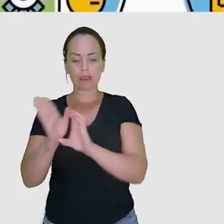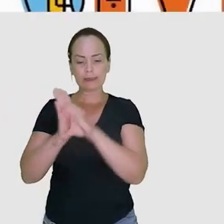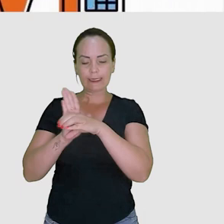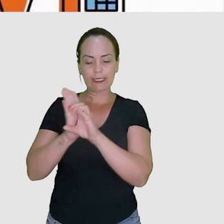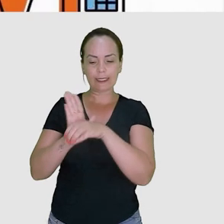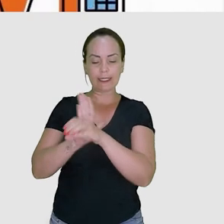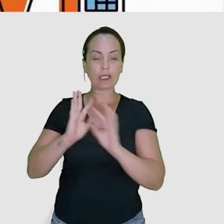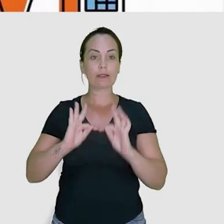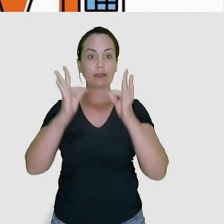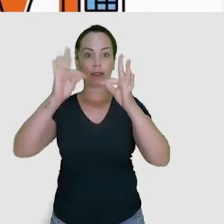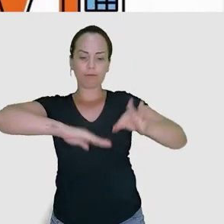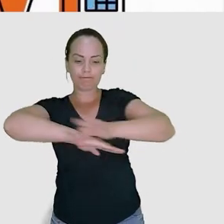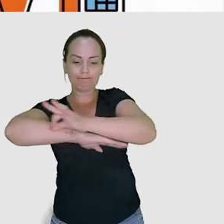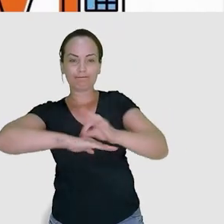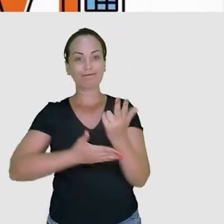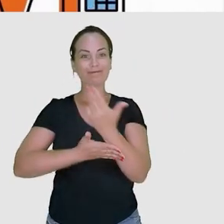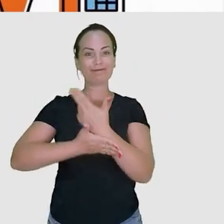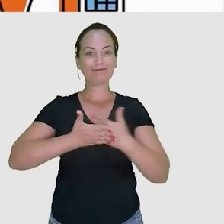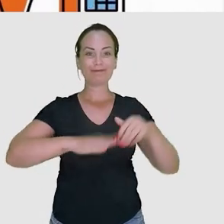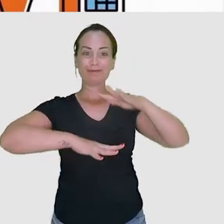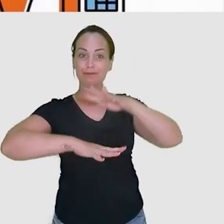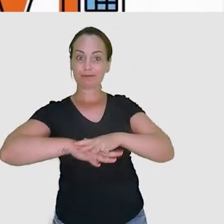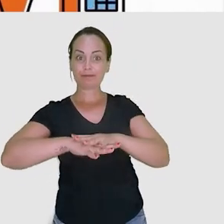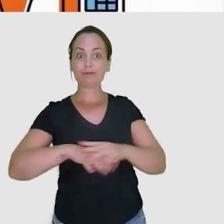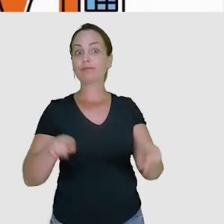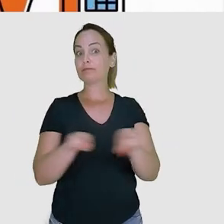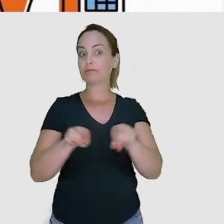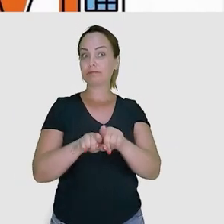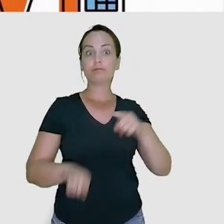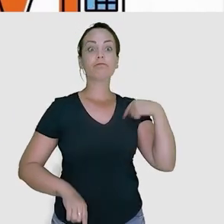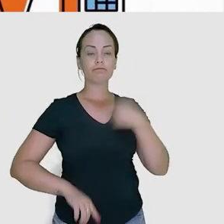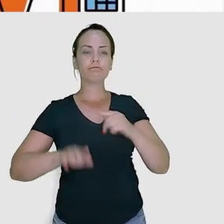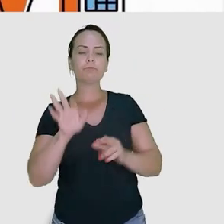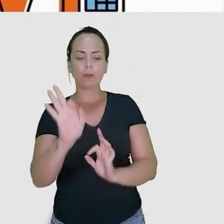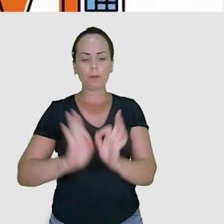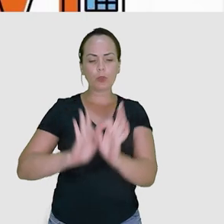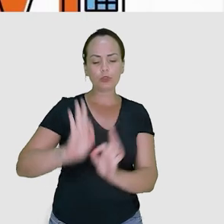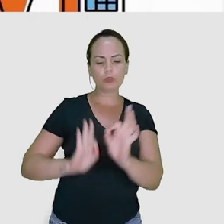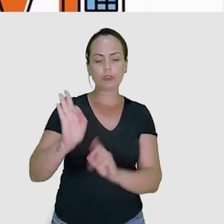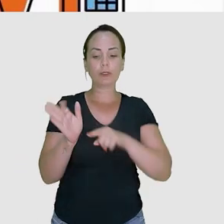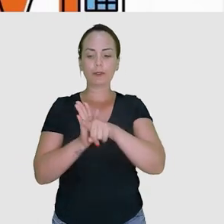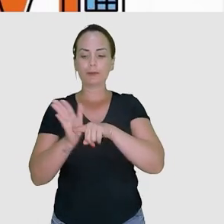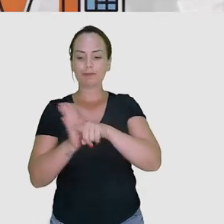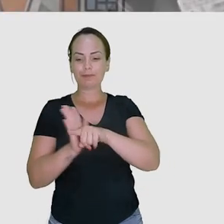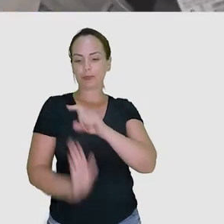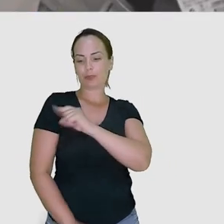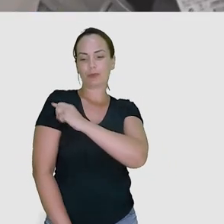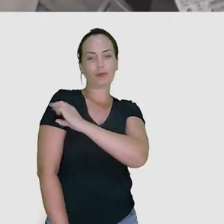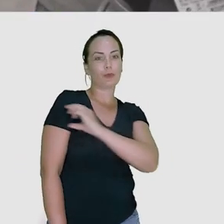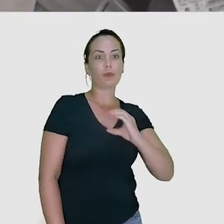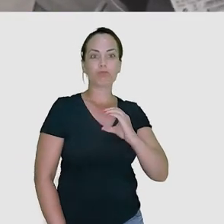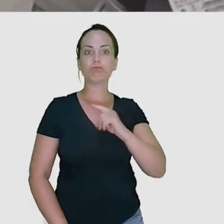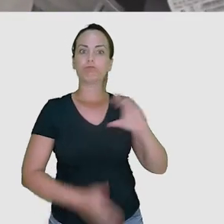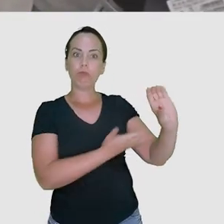o STEAM, que é uma sigla em inglês para ciência, tecnologia, engenharia, artes e matemática. Além disso, nós